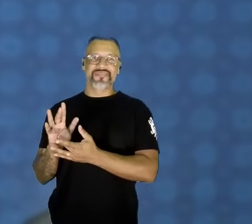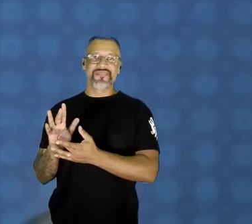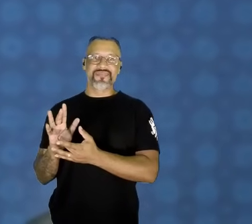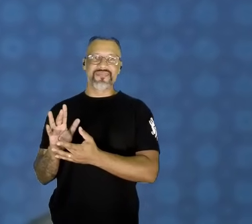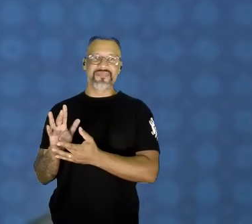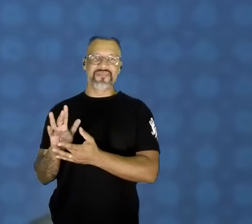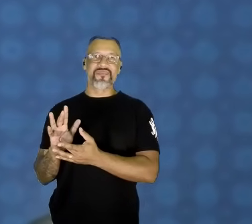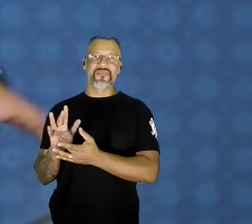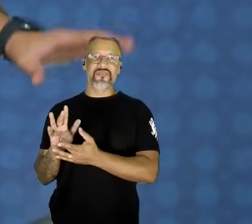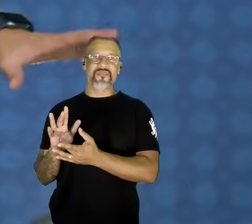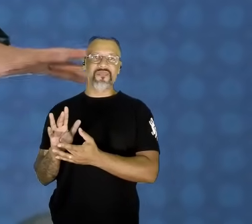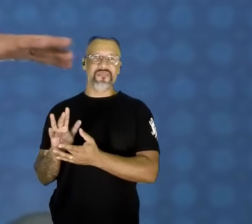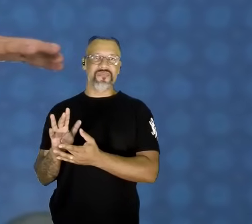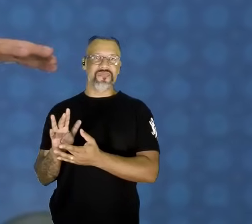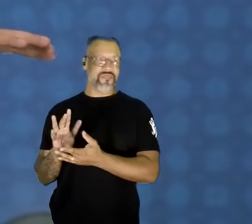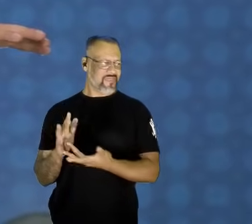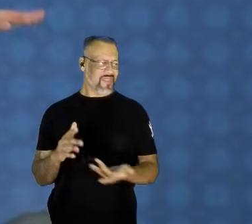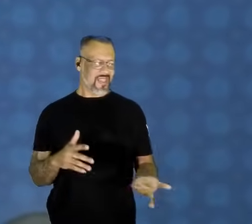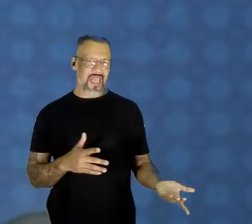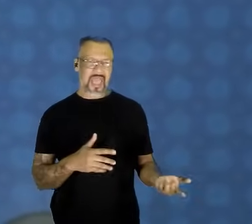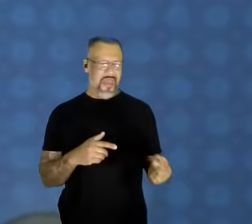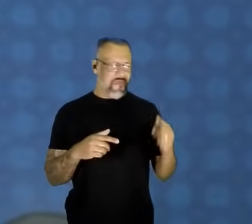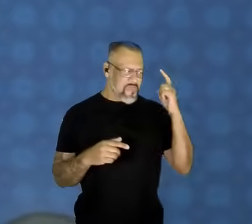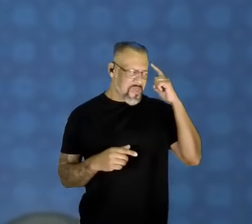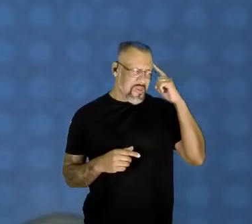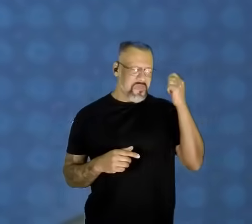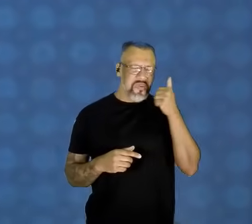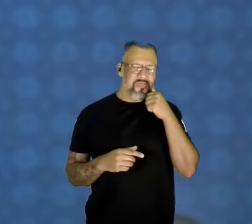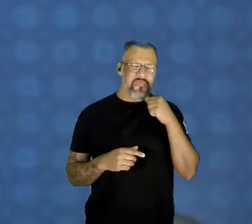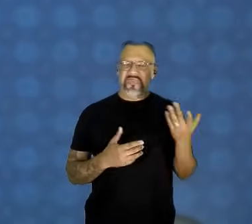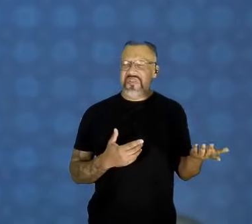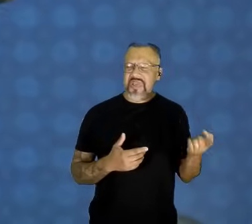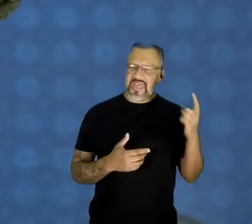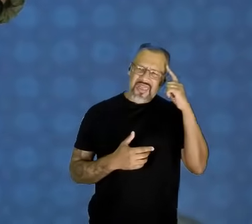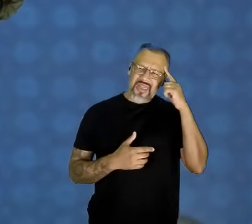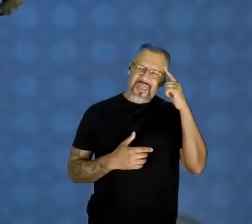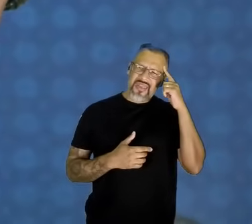Jesus. Eu estou dizendo para você que Deus pode